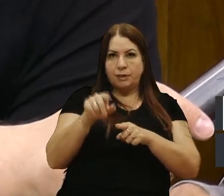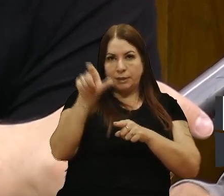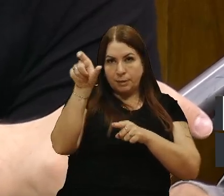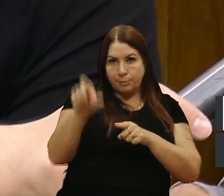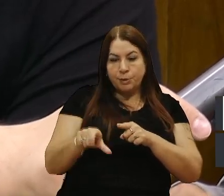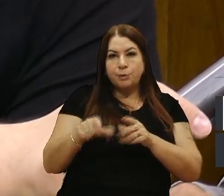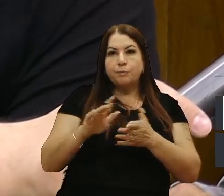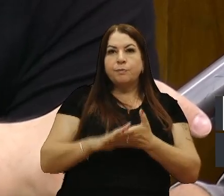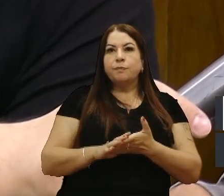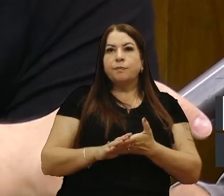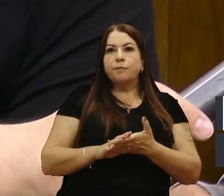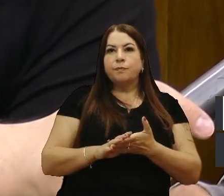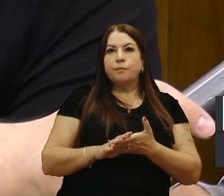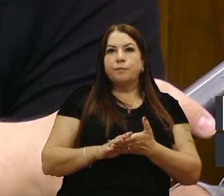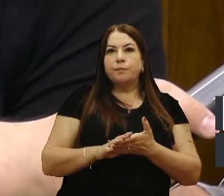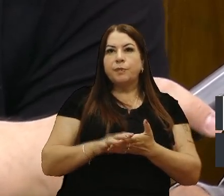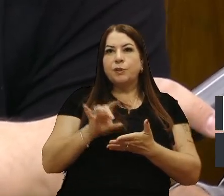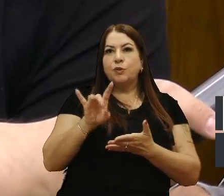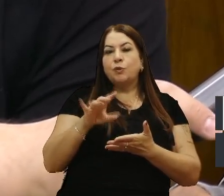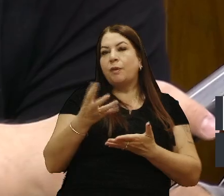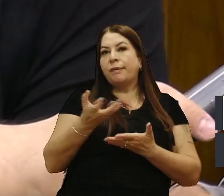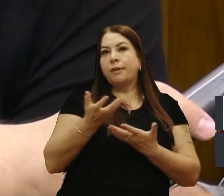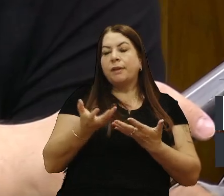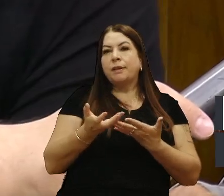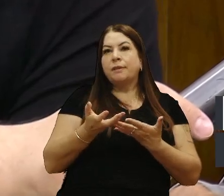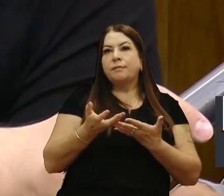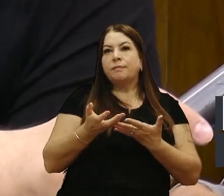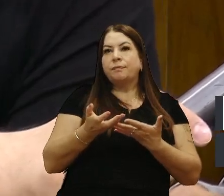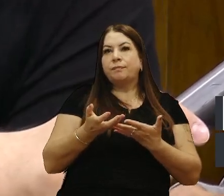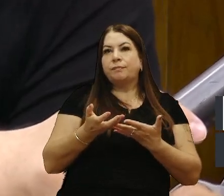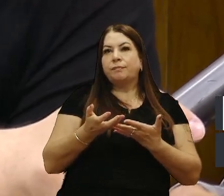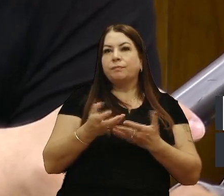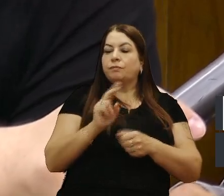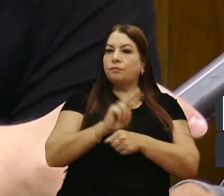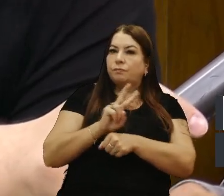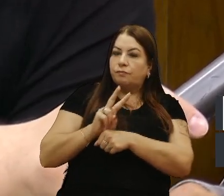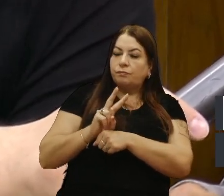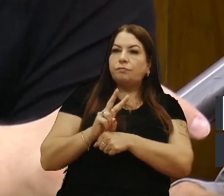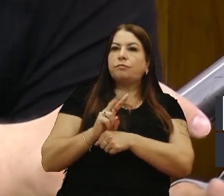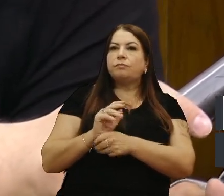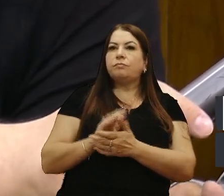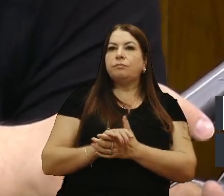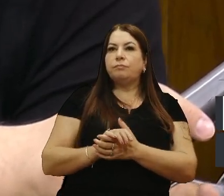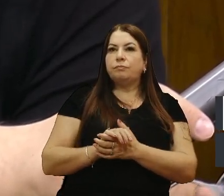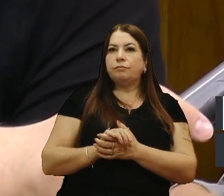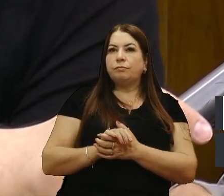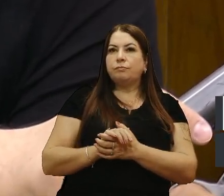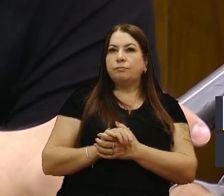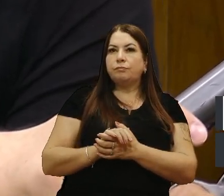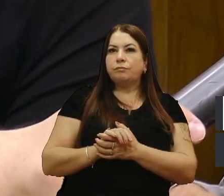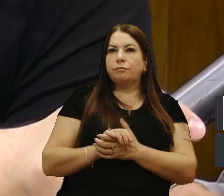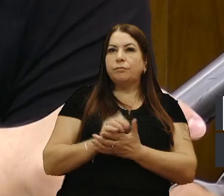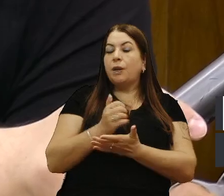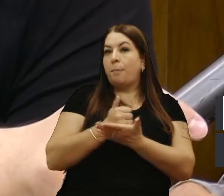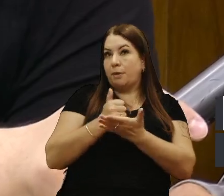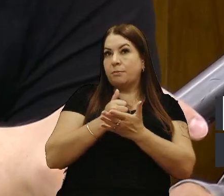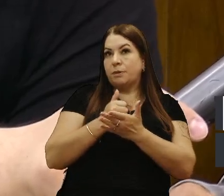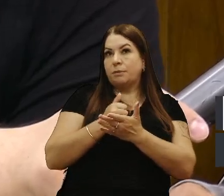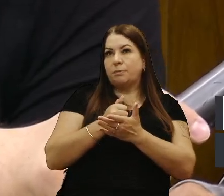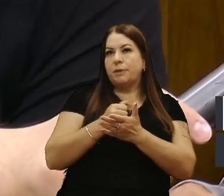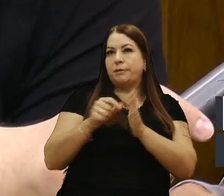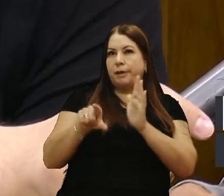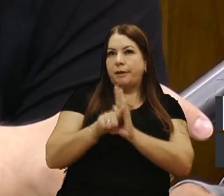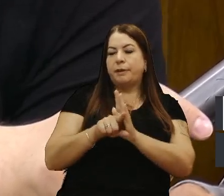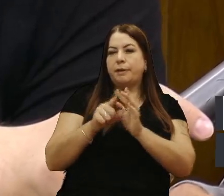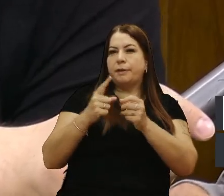pessoas que a gente só quer ter a proteção e o embasamento do